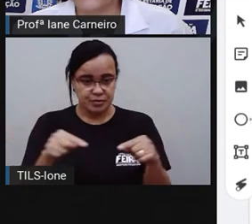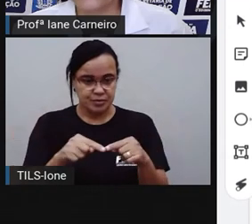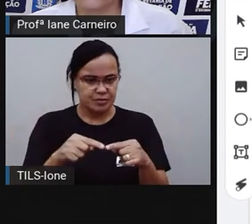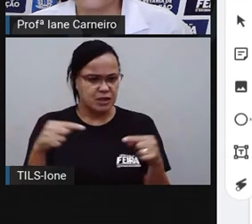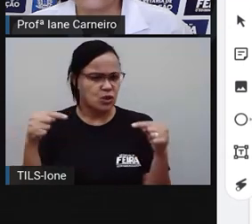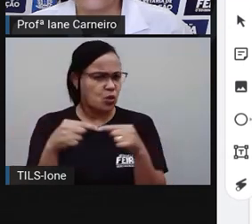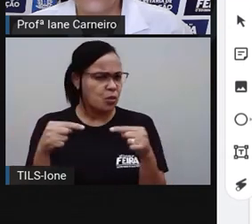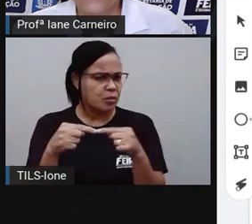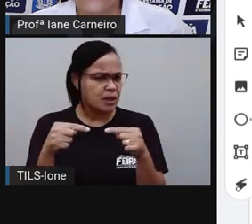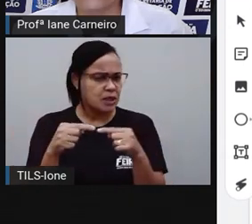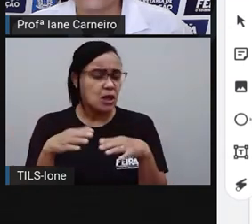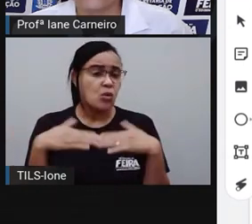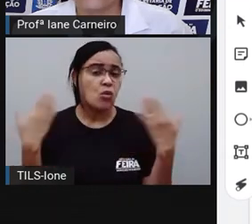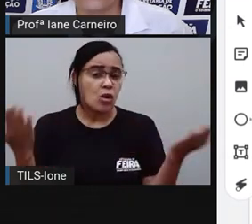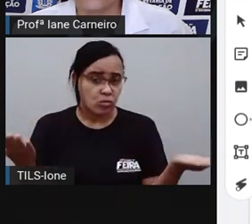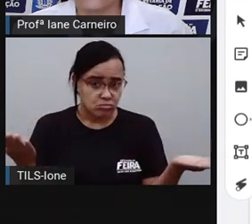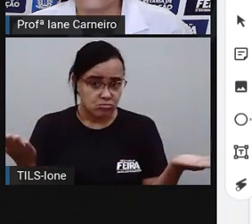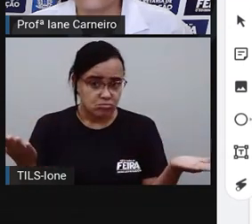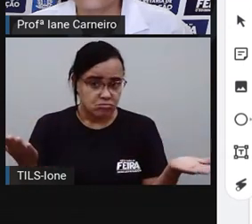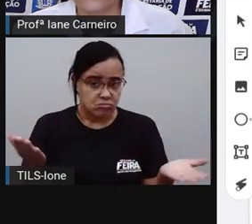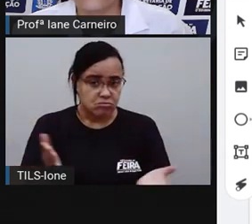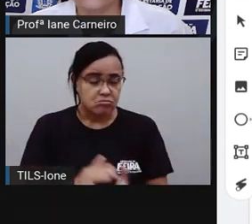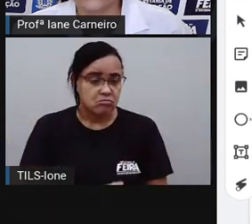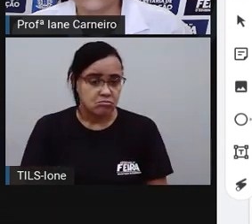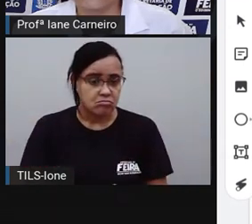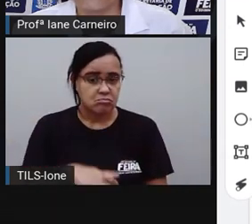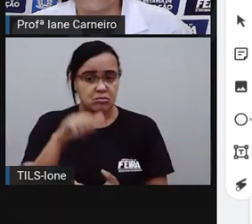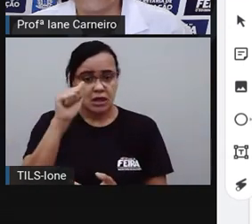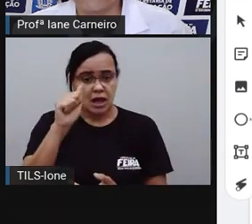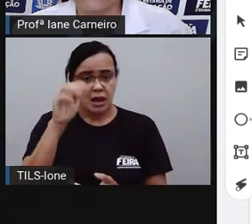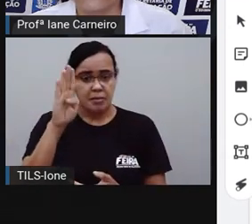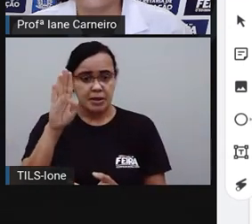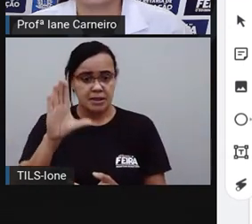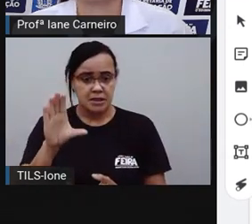se parece? O A, o B, o C ou o D?